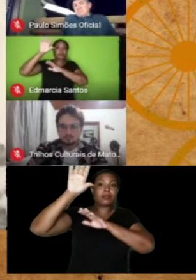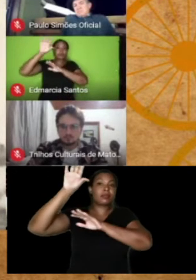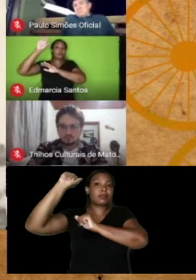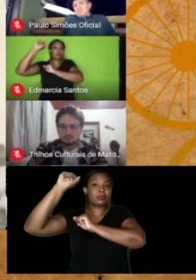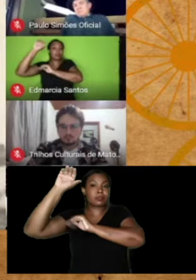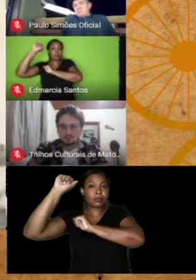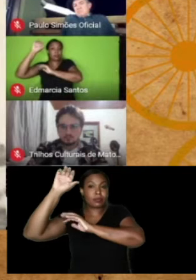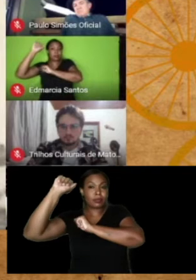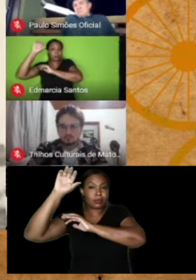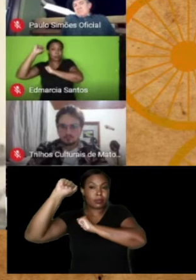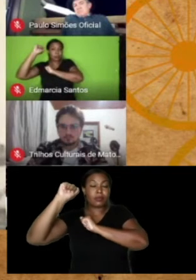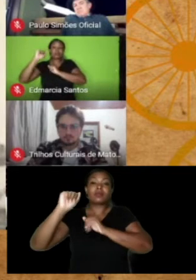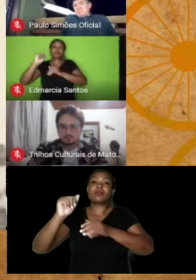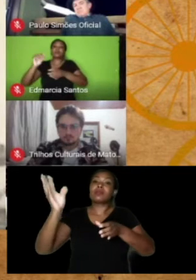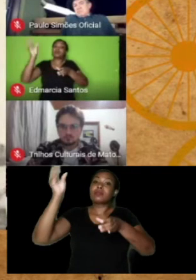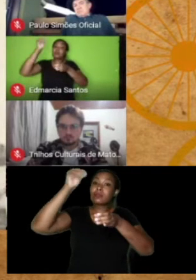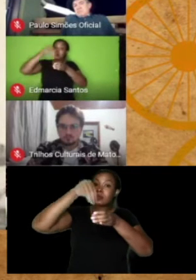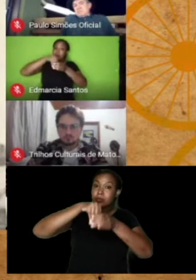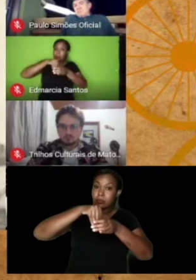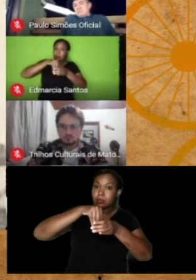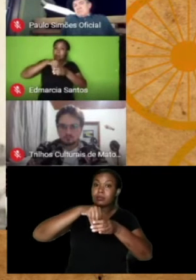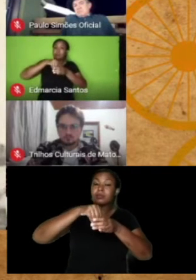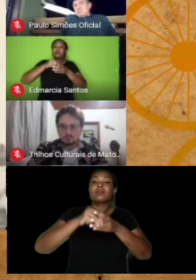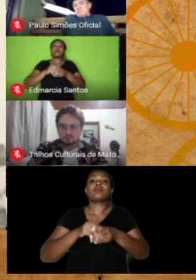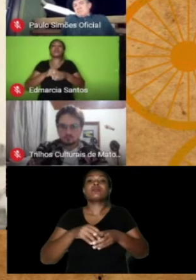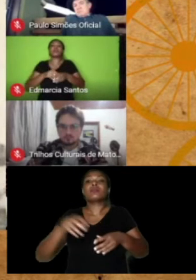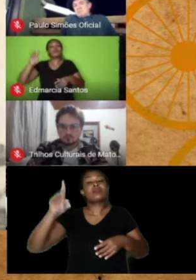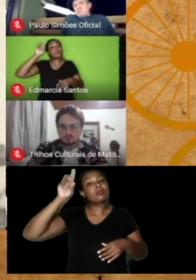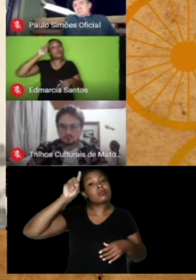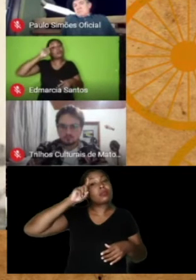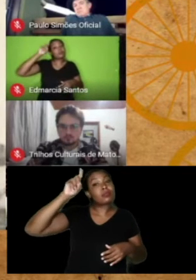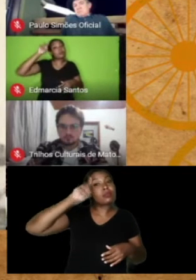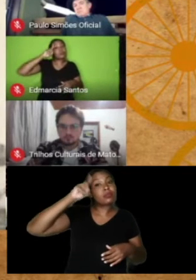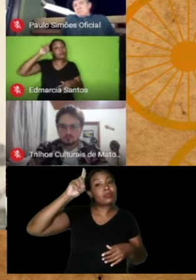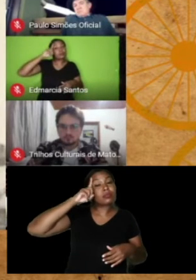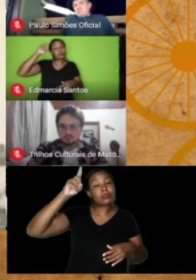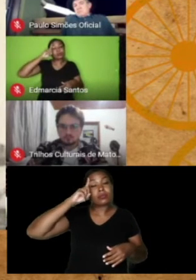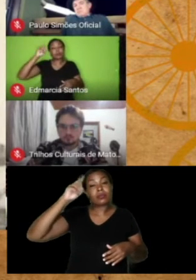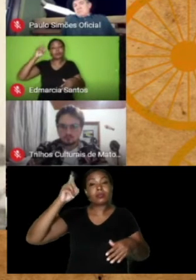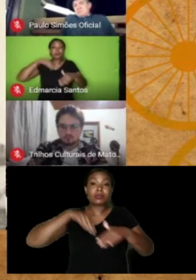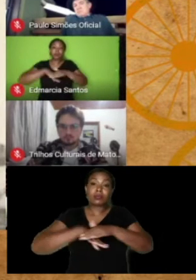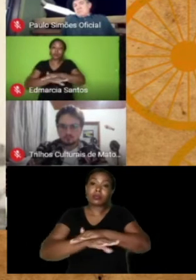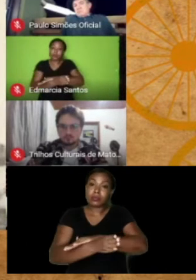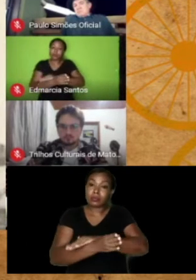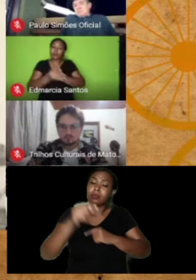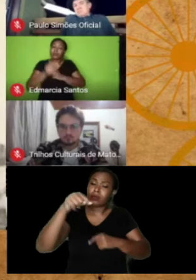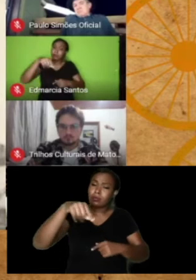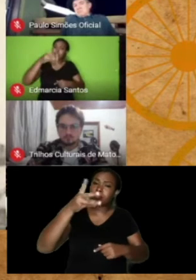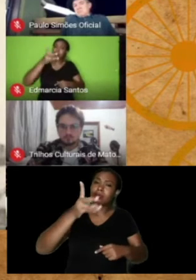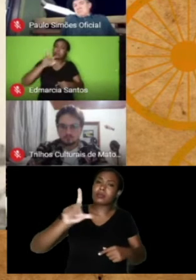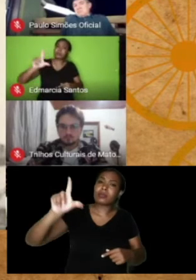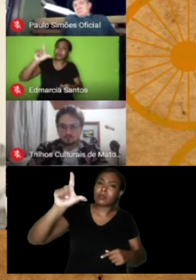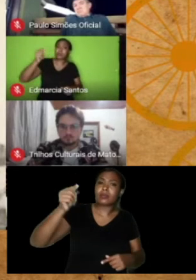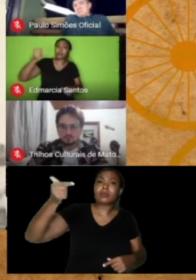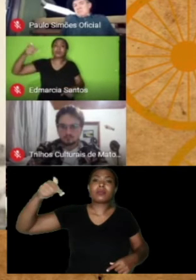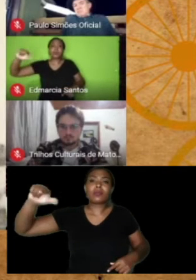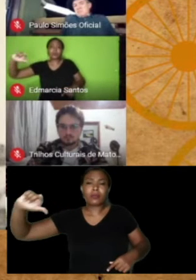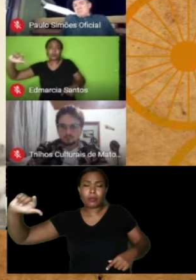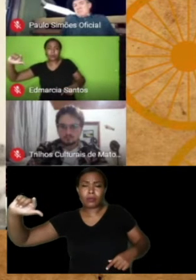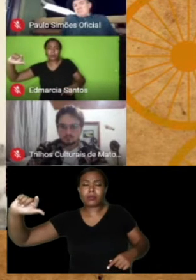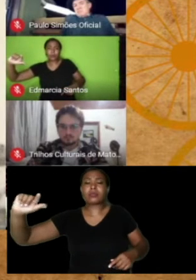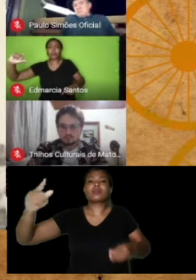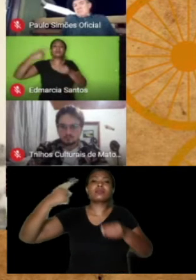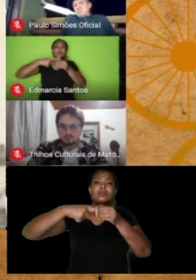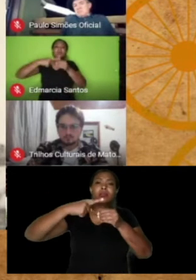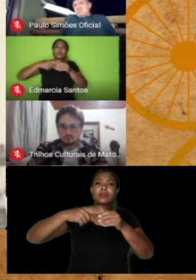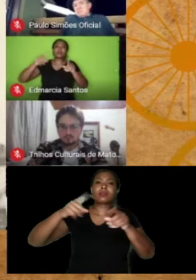isso dentro do nosso cotidiano. Né? Tanto aqui em Três Lagoas como outras cidades, né? Todas as